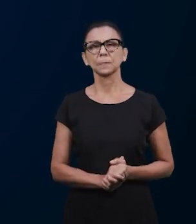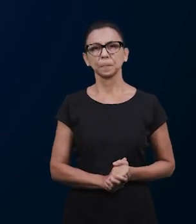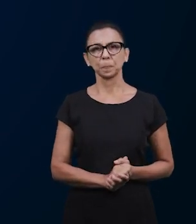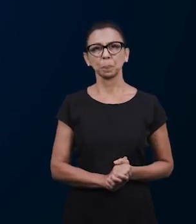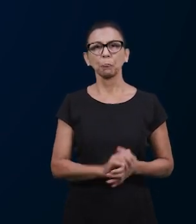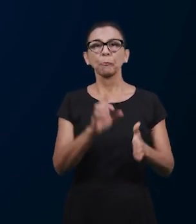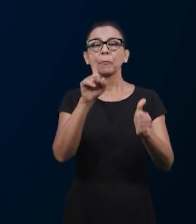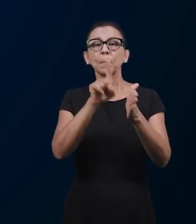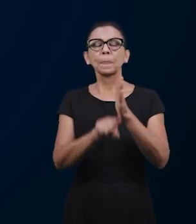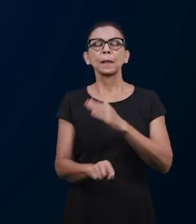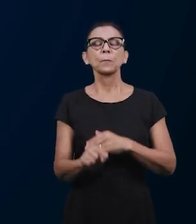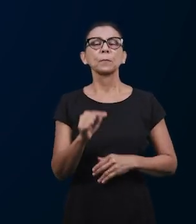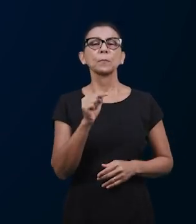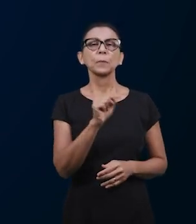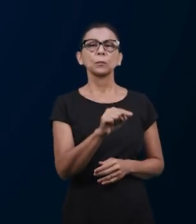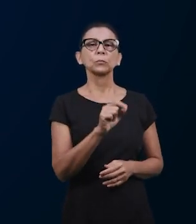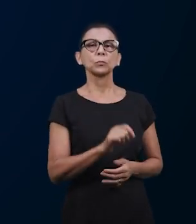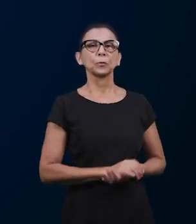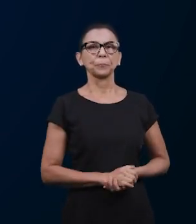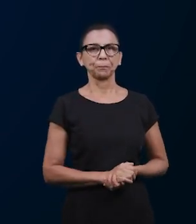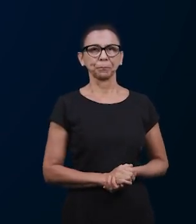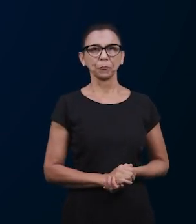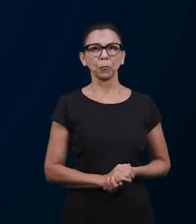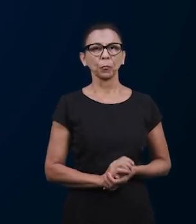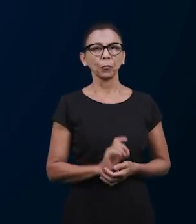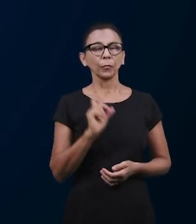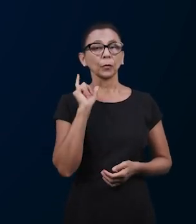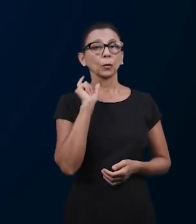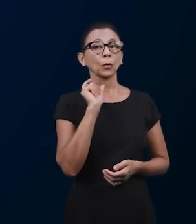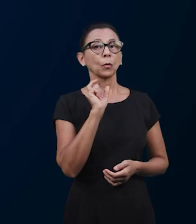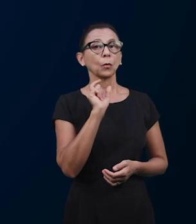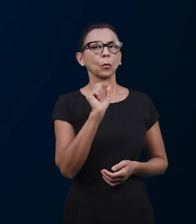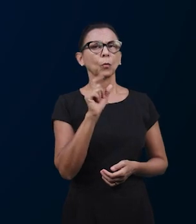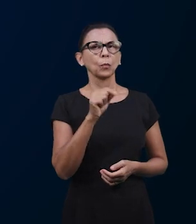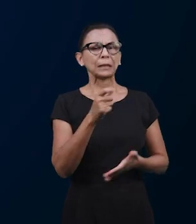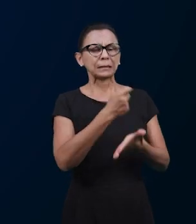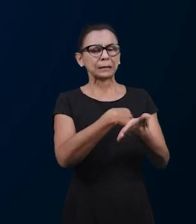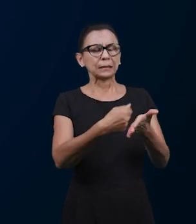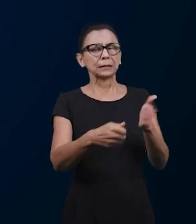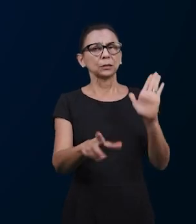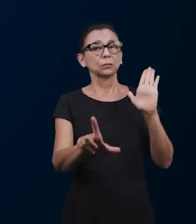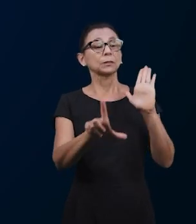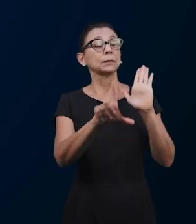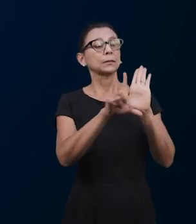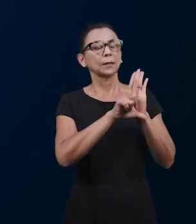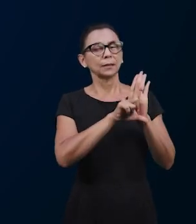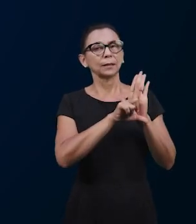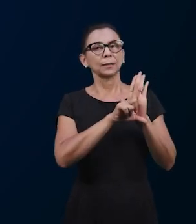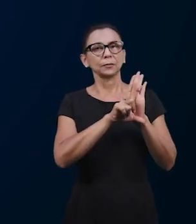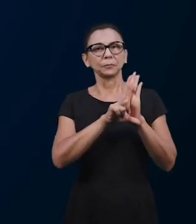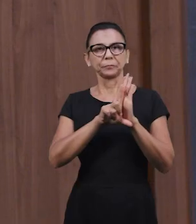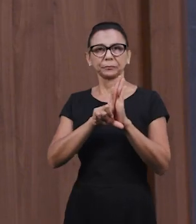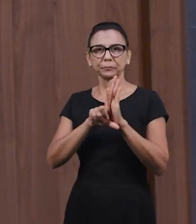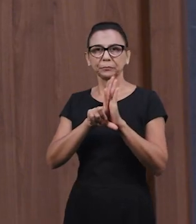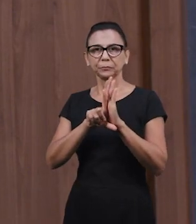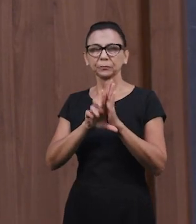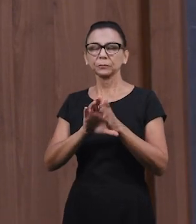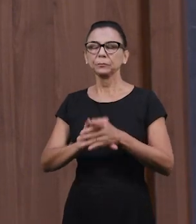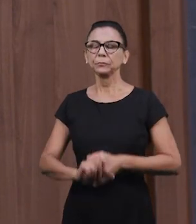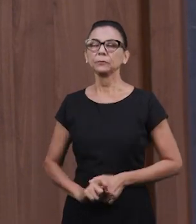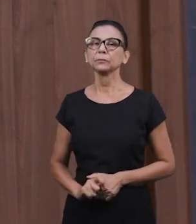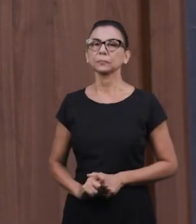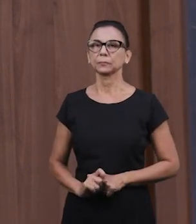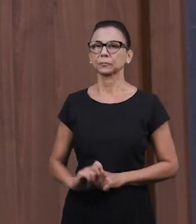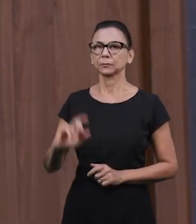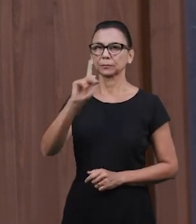ele fez foi: que está escrito na lei? Como lês? A paz do Senhor Jesus. Muito bem,